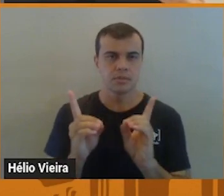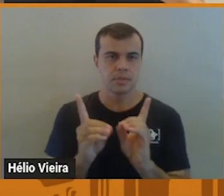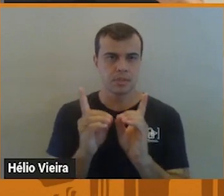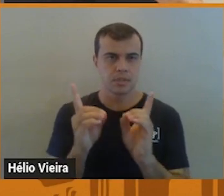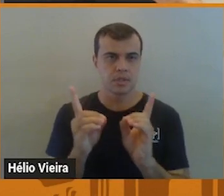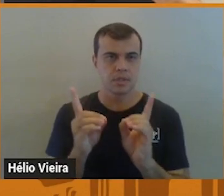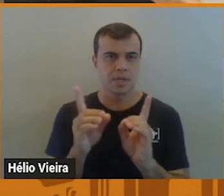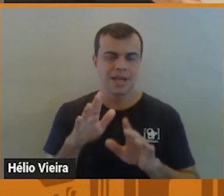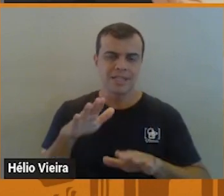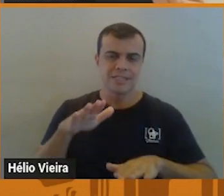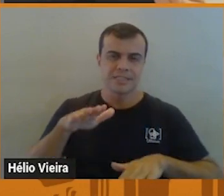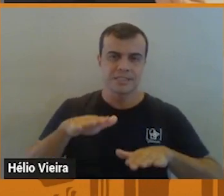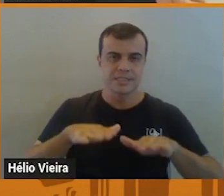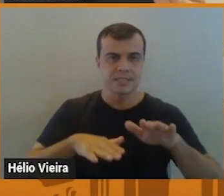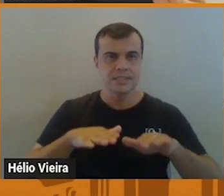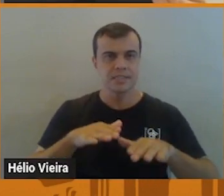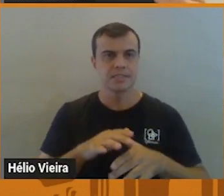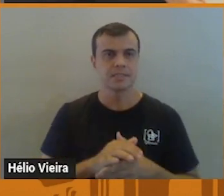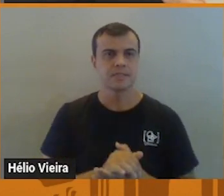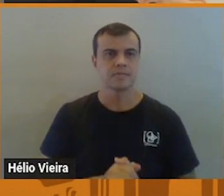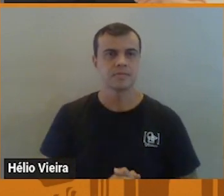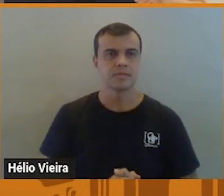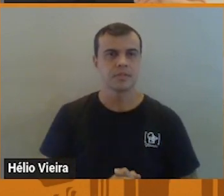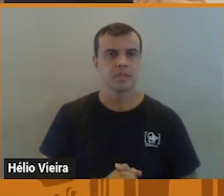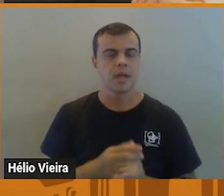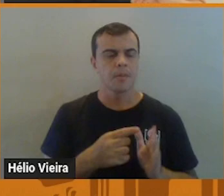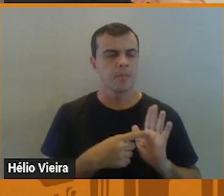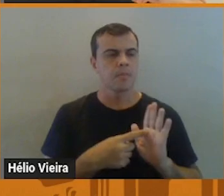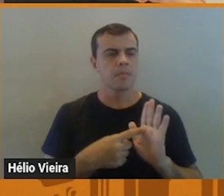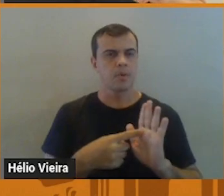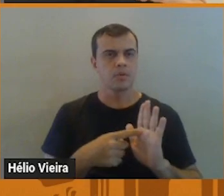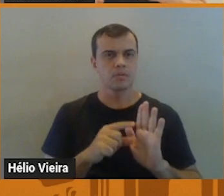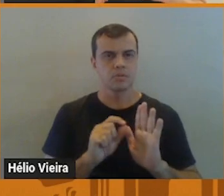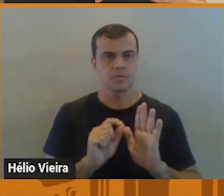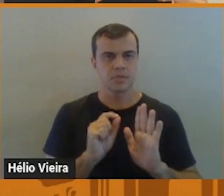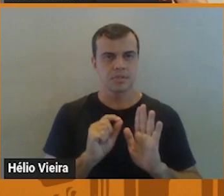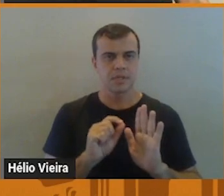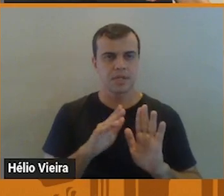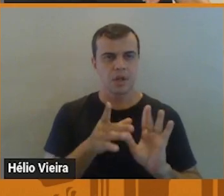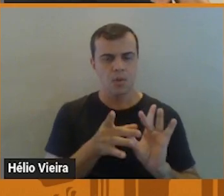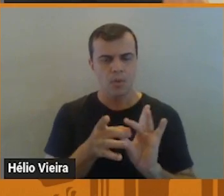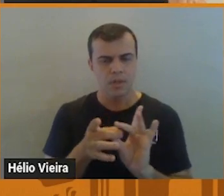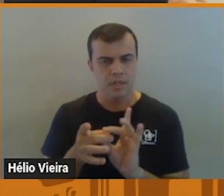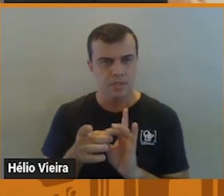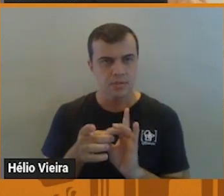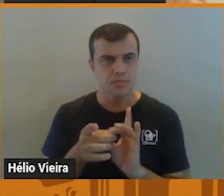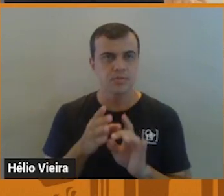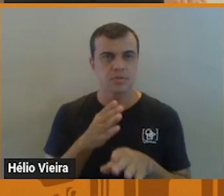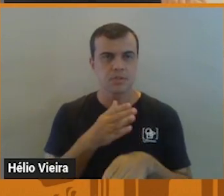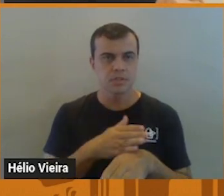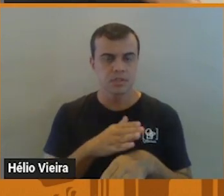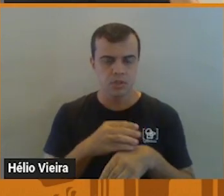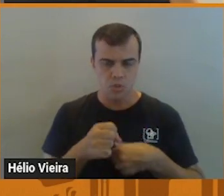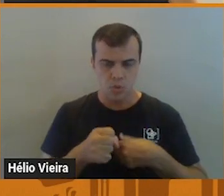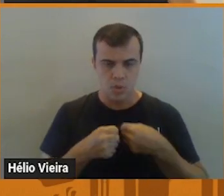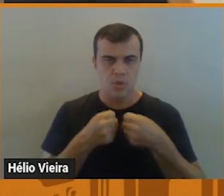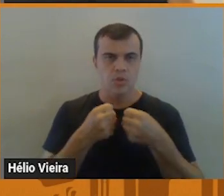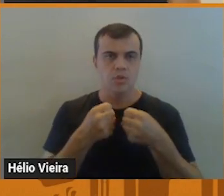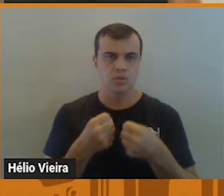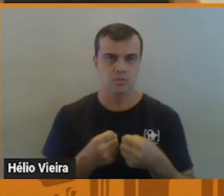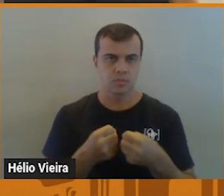ela, muitas vezes, ela reflete situações de exercício de poder. Então,